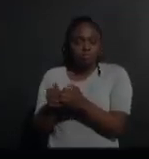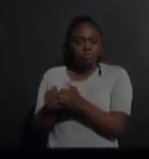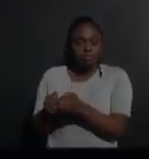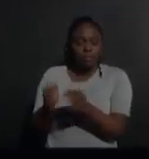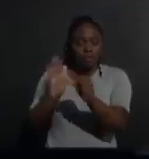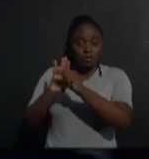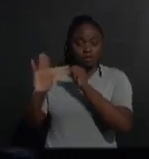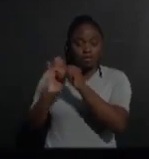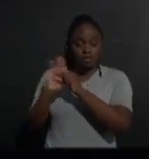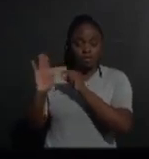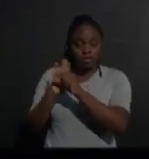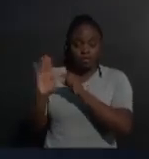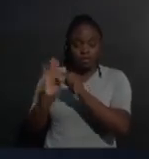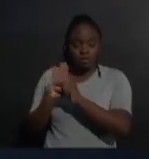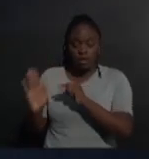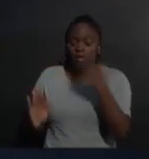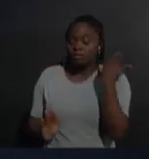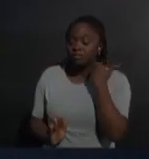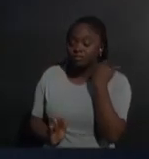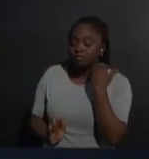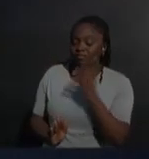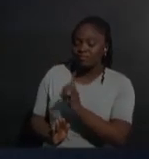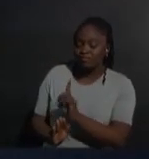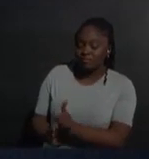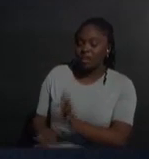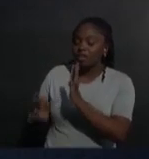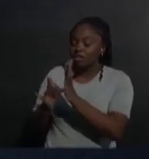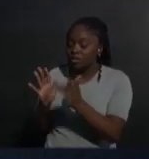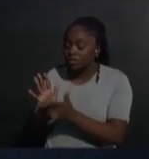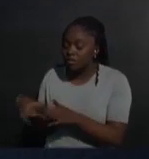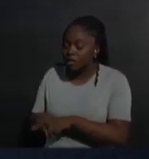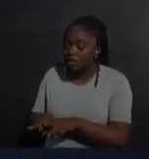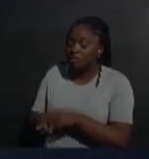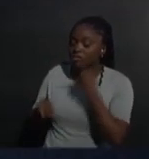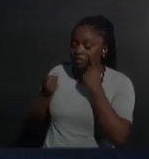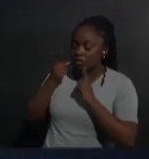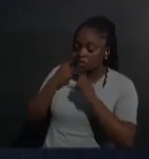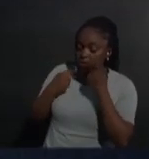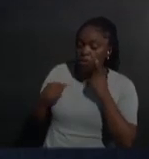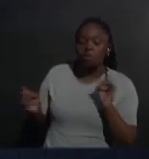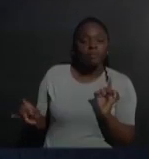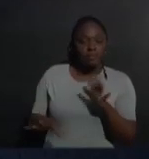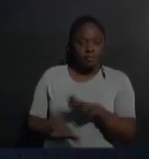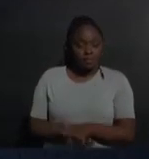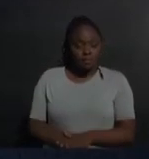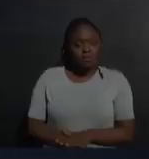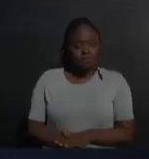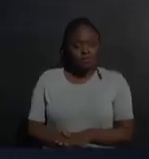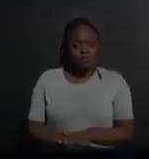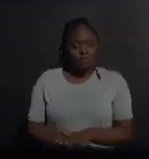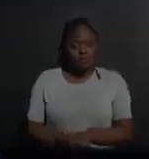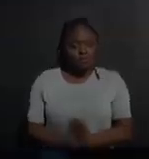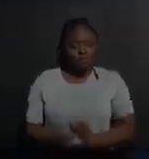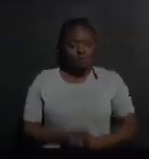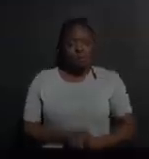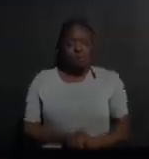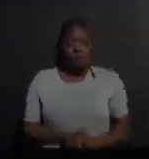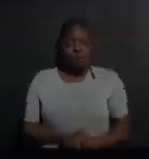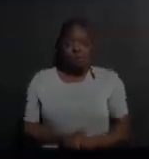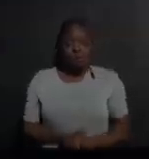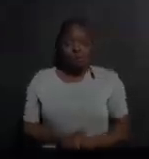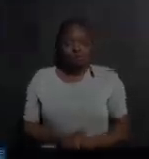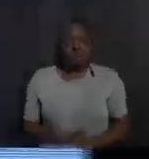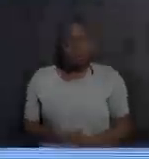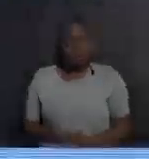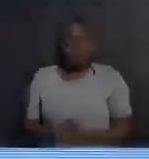Manda um versículo. Não desanima não. Jesus chorou também. Pá! Manda. Vamos